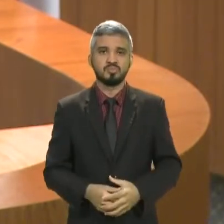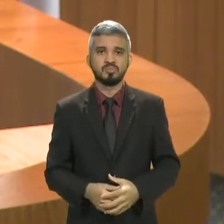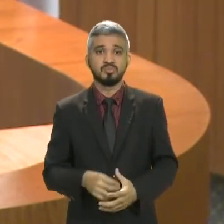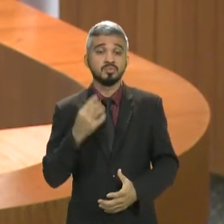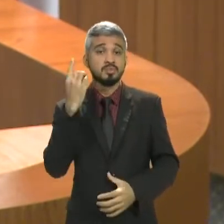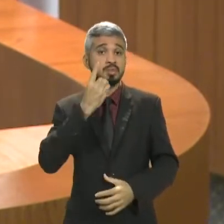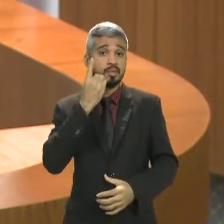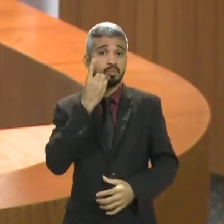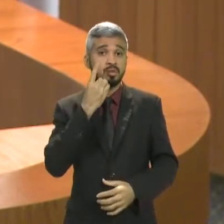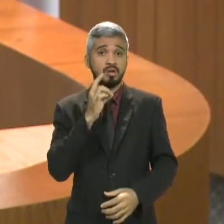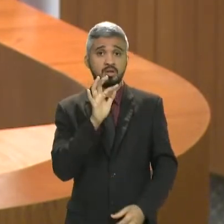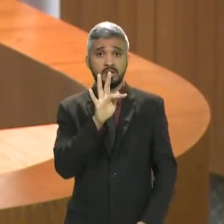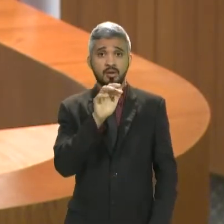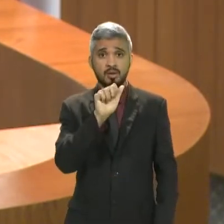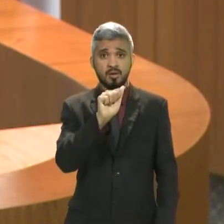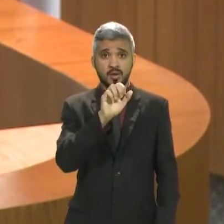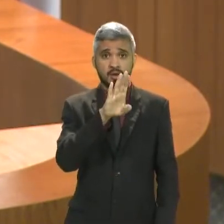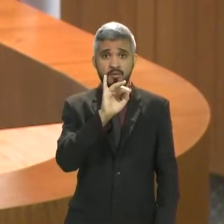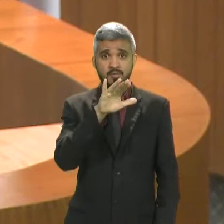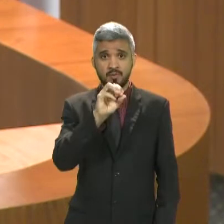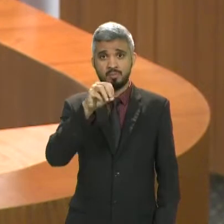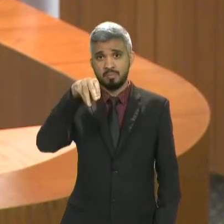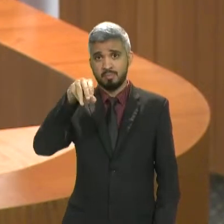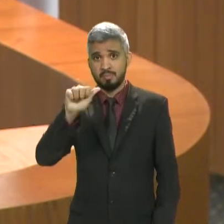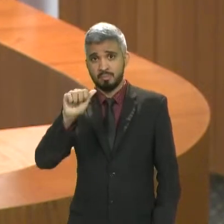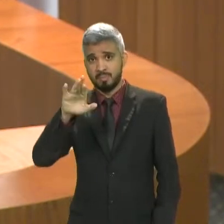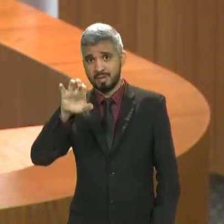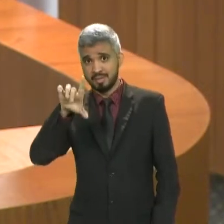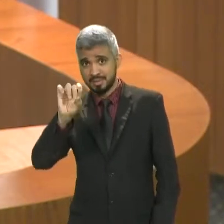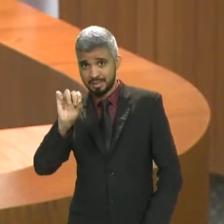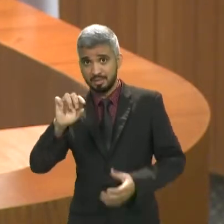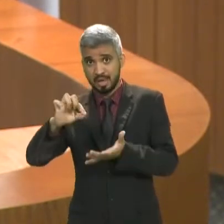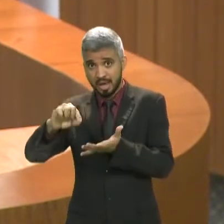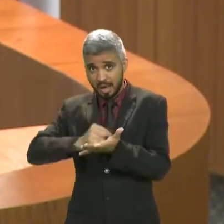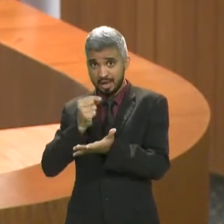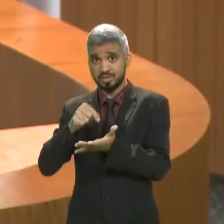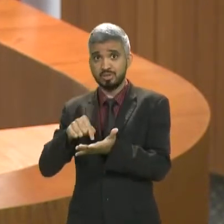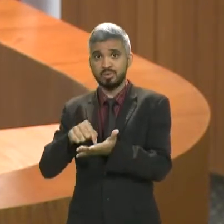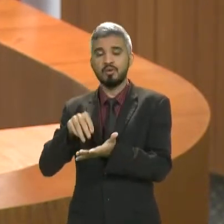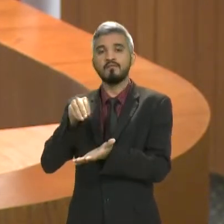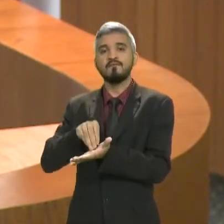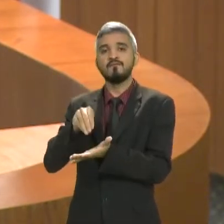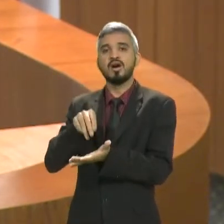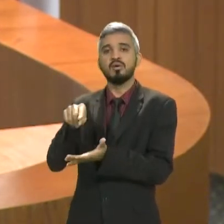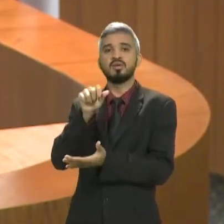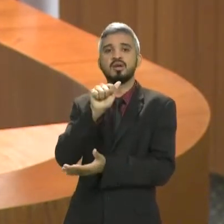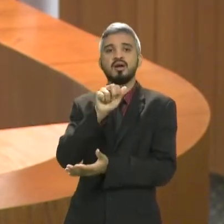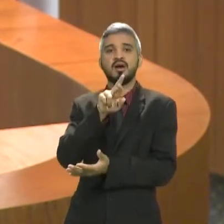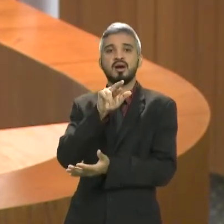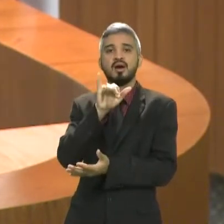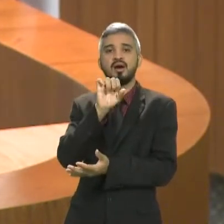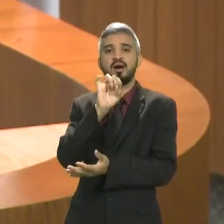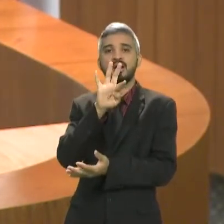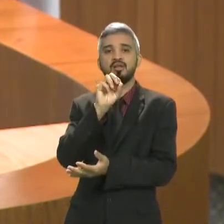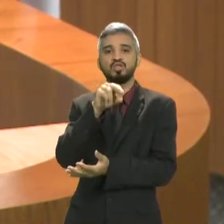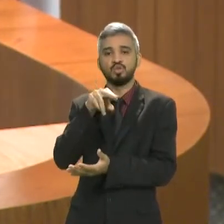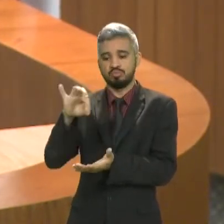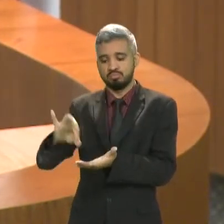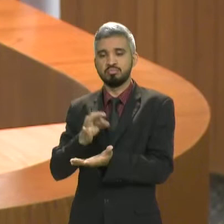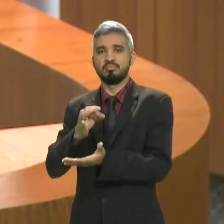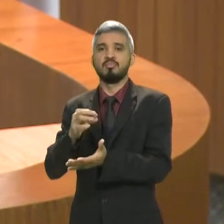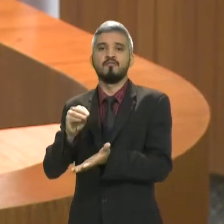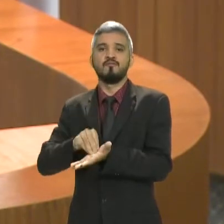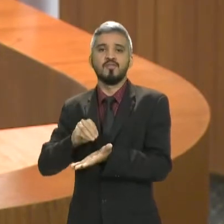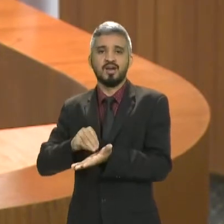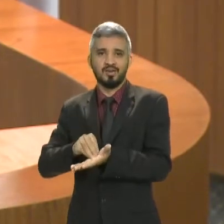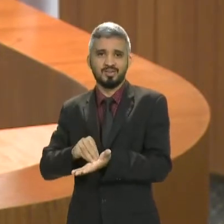Fábio Macedo entrou com a assinatura, faltava a assinatura de outro deputado, que era do deputado Ariston. Então, eles acompanharam a maioria do bloco, que